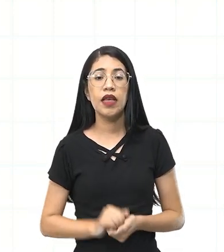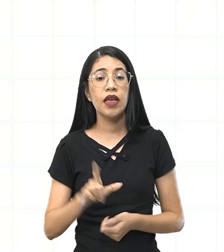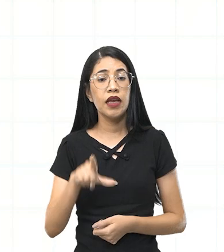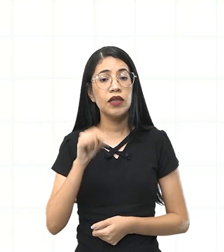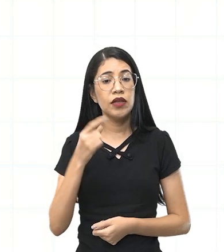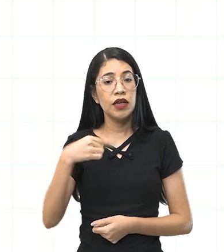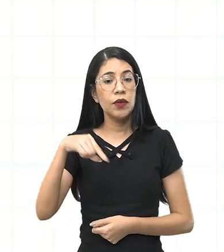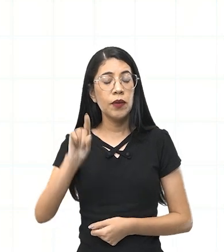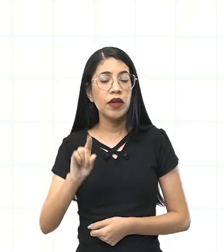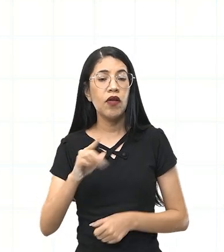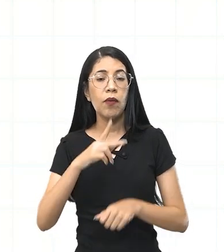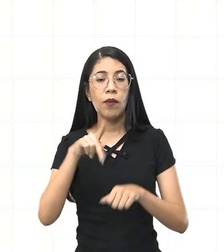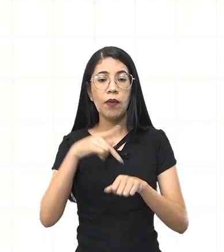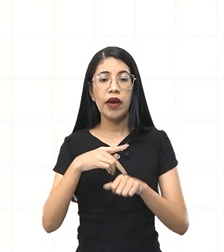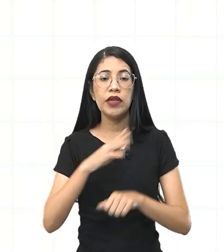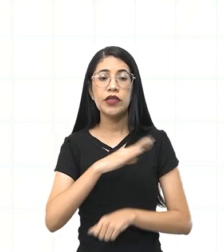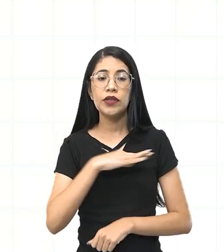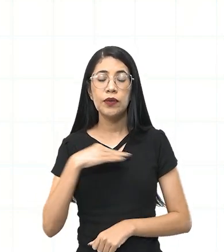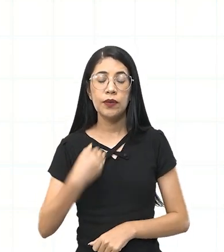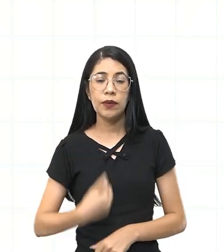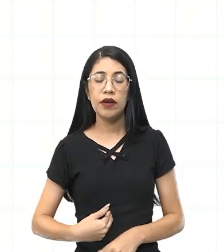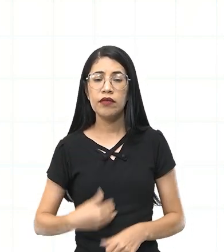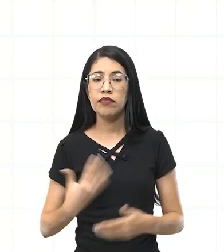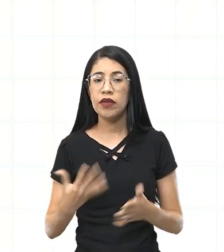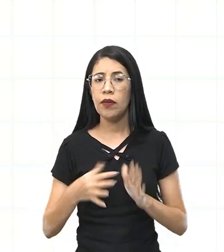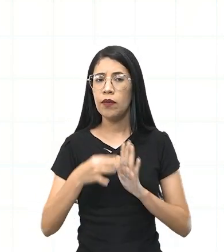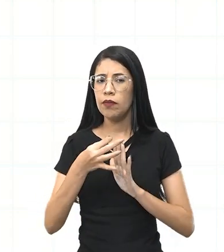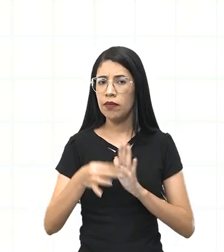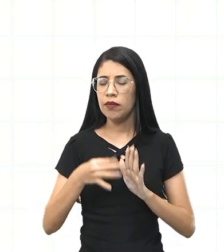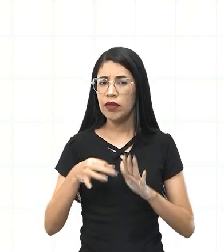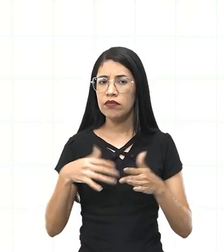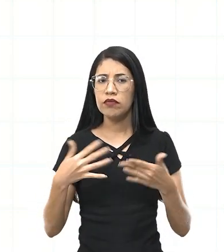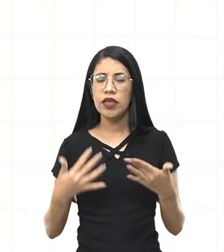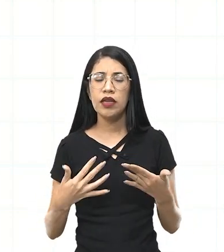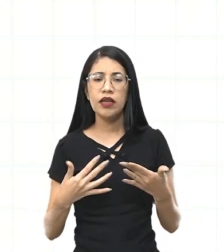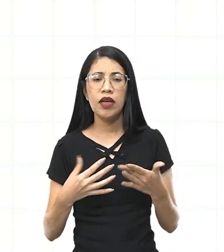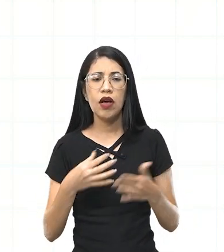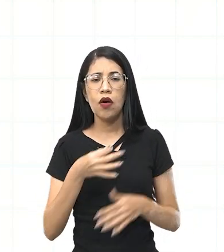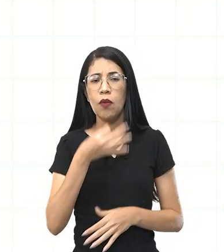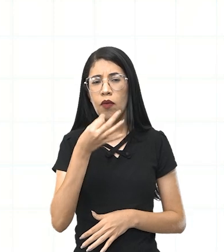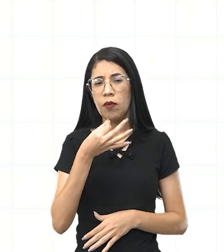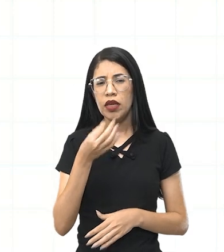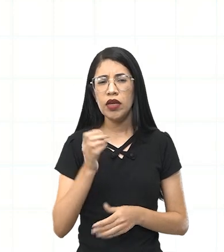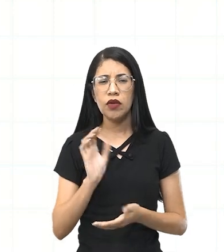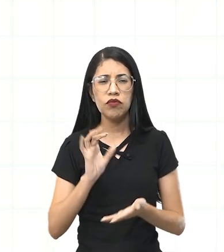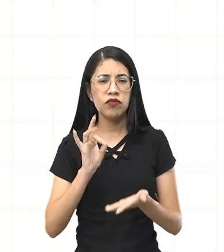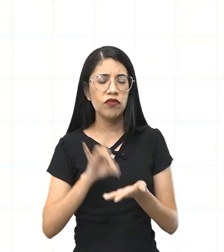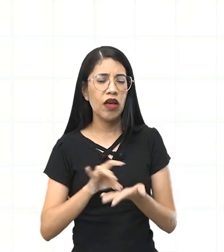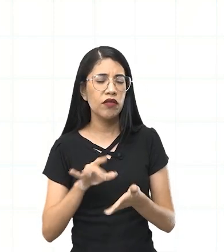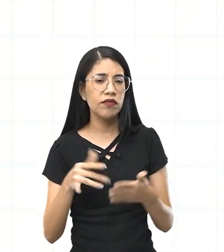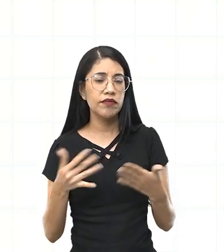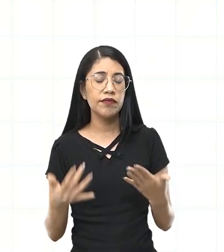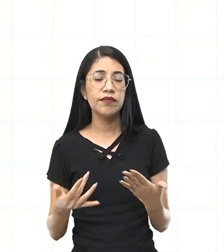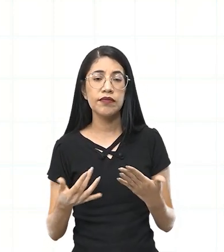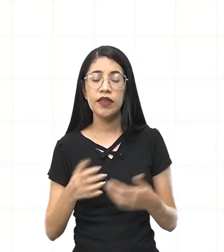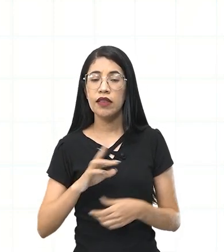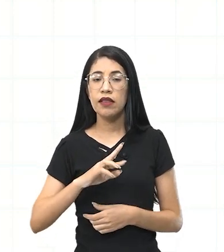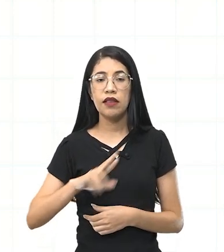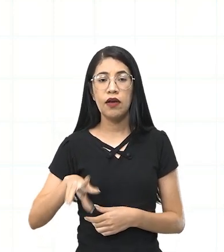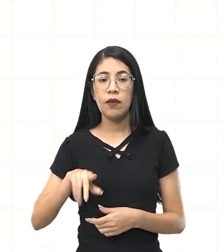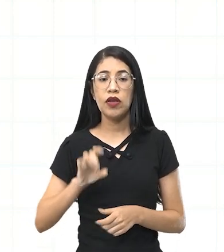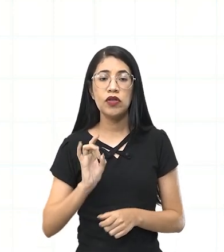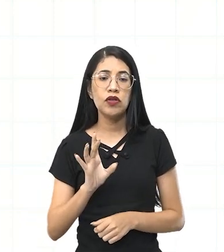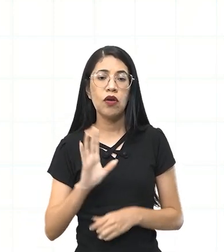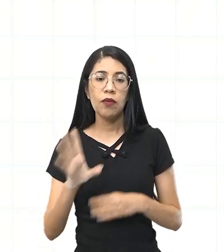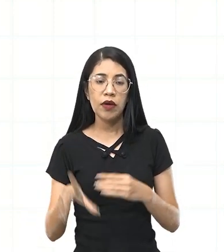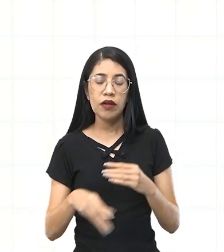à Noruega. É uma opinião? Eu tenho aí um comentário sobre o fato? Não. Eu tenho o quê?